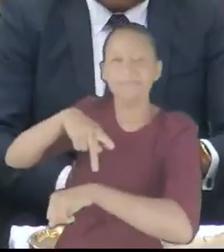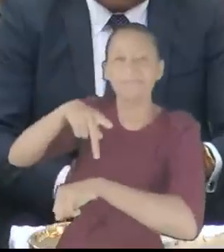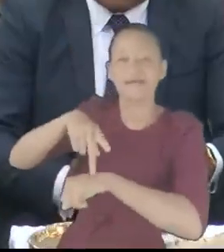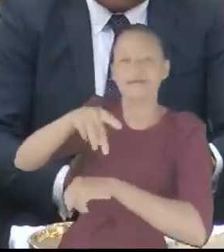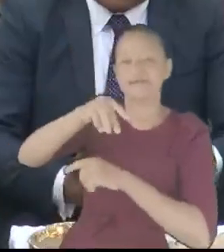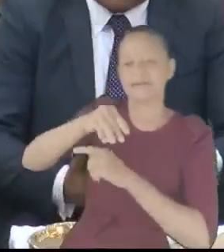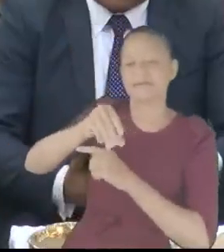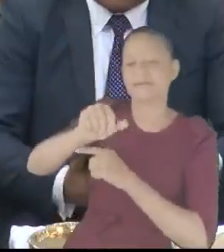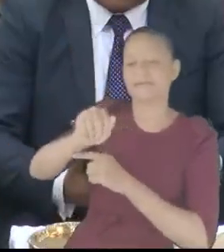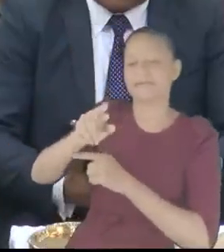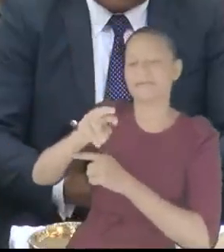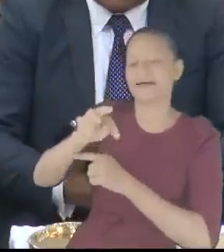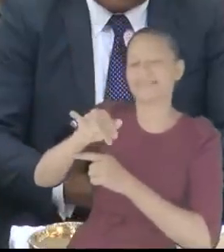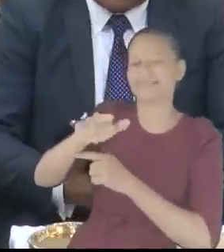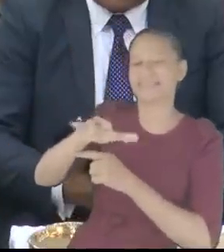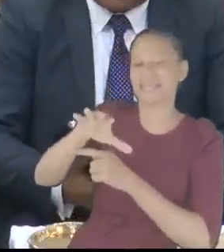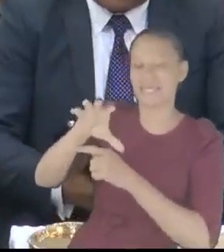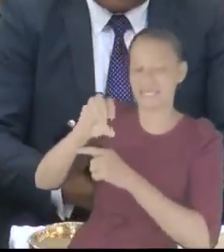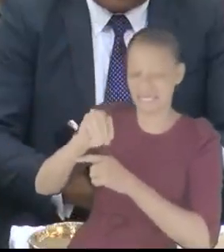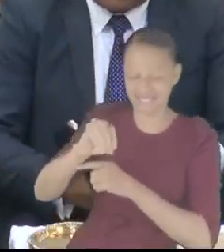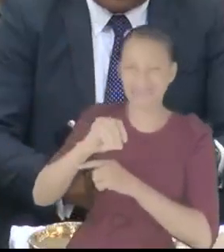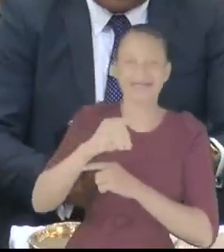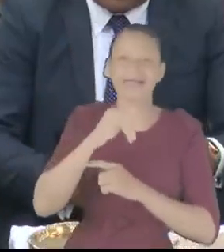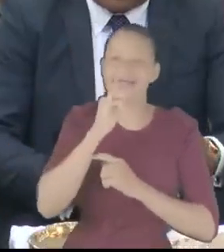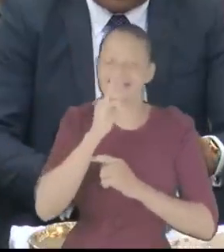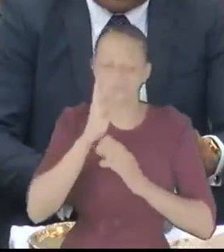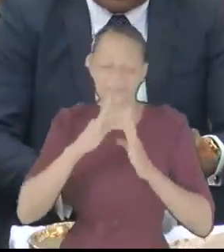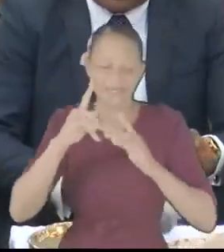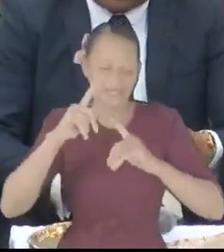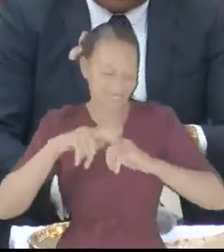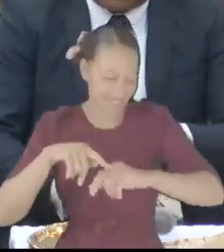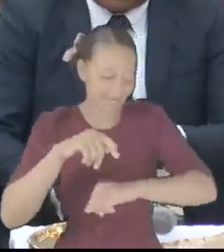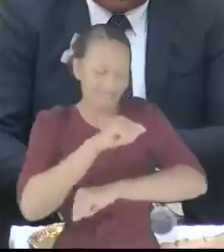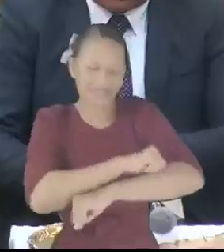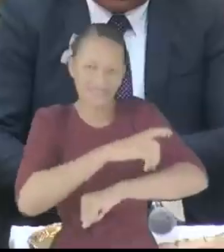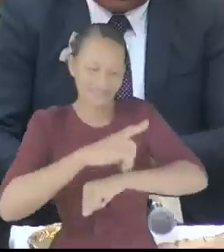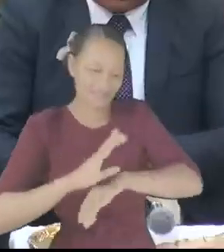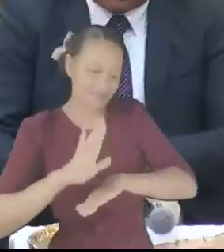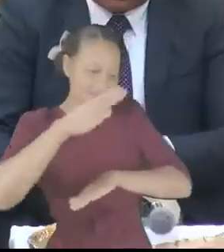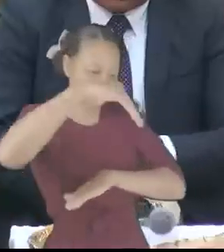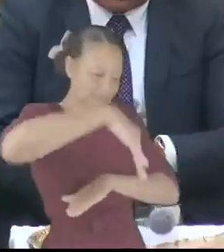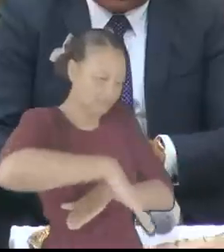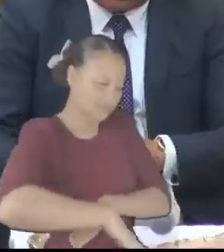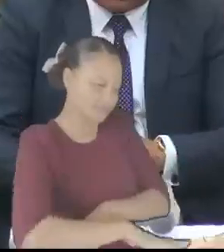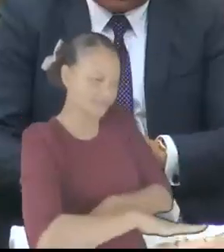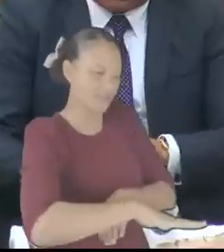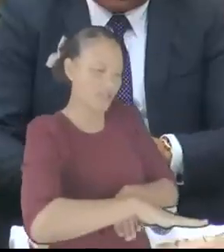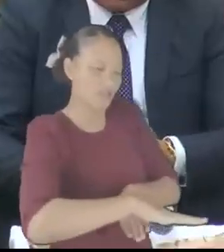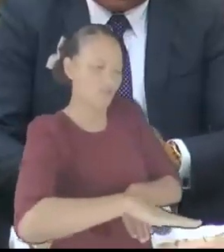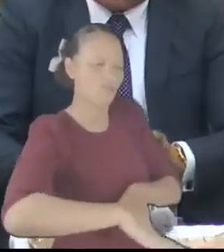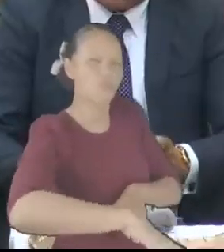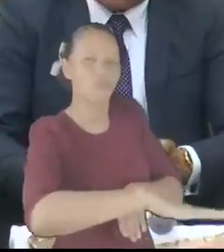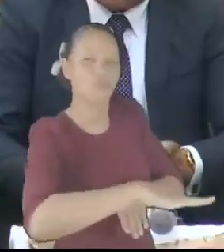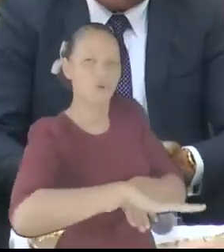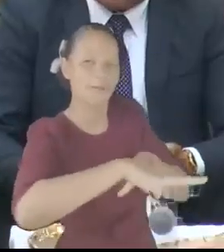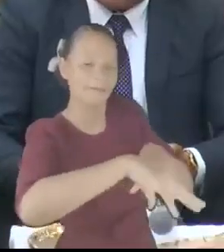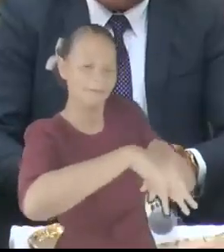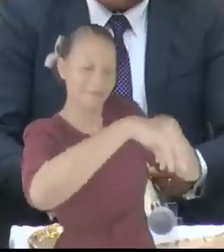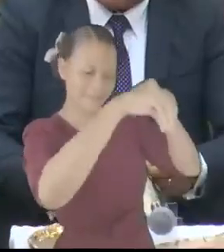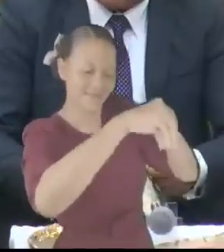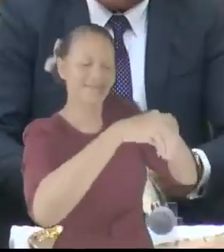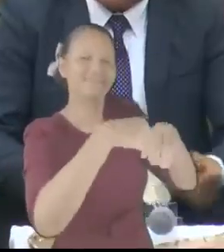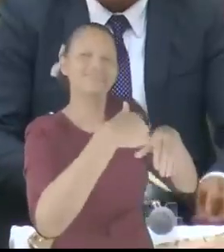Martírios, na realidade aquela praça é Praça Floriano Peixoto, e ali tem um memorial